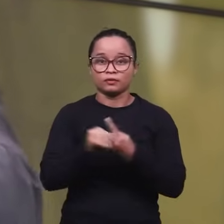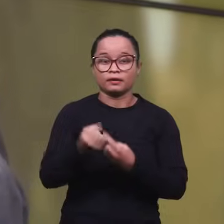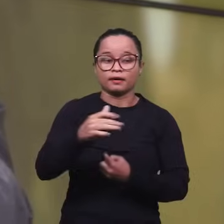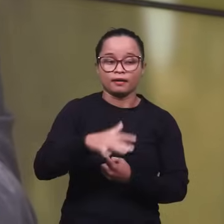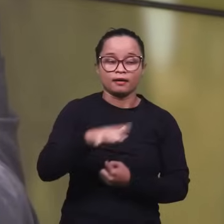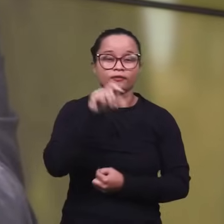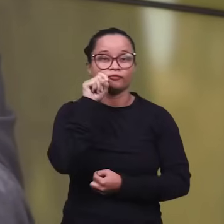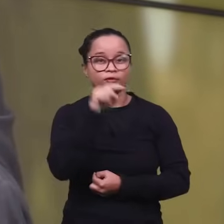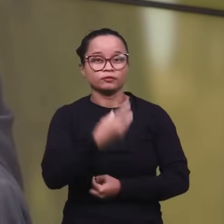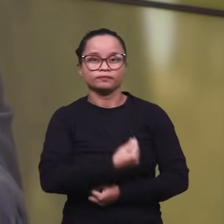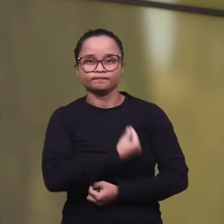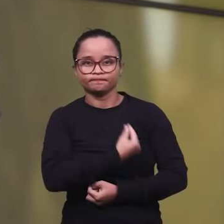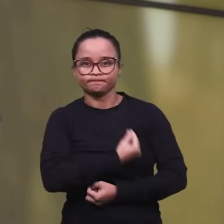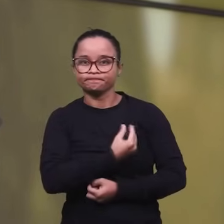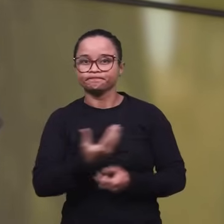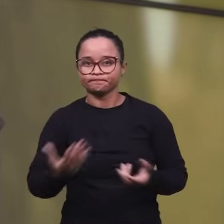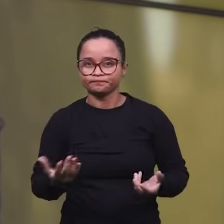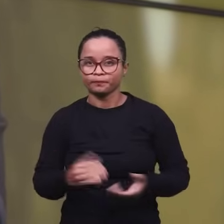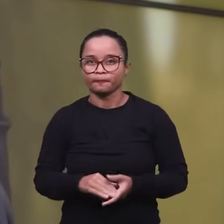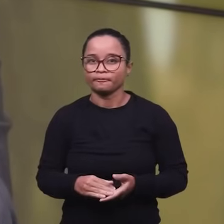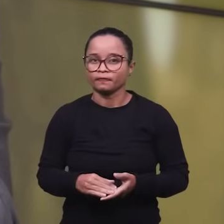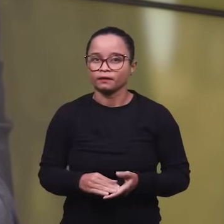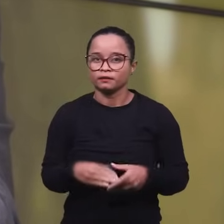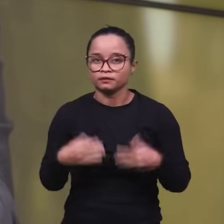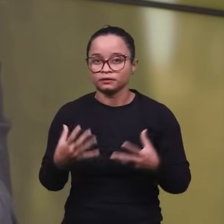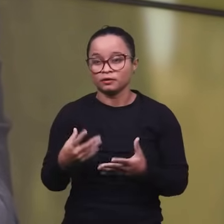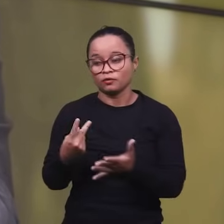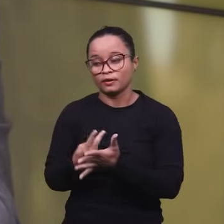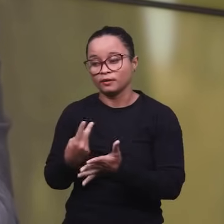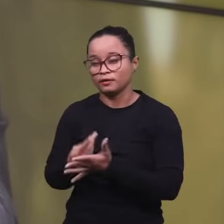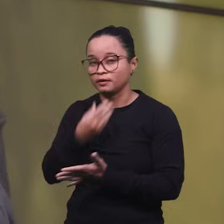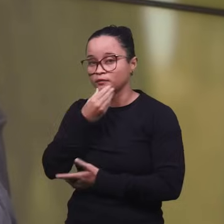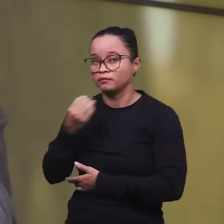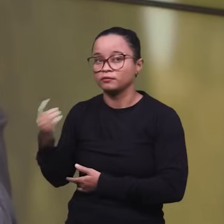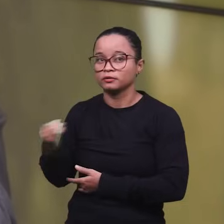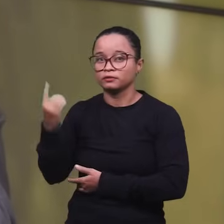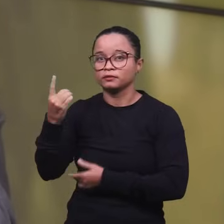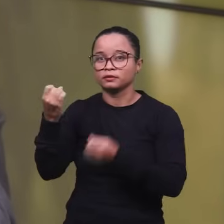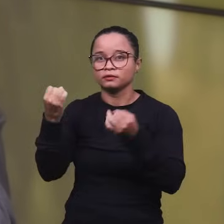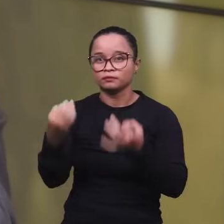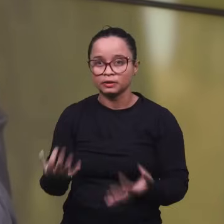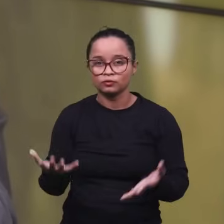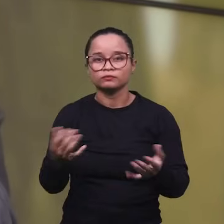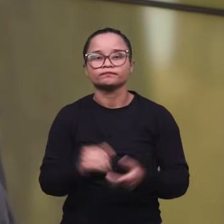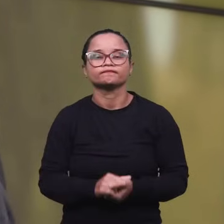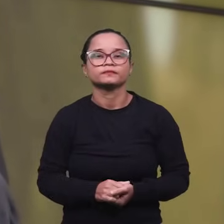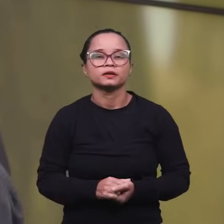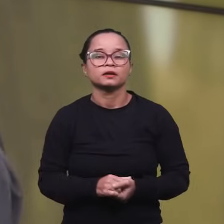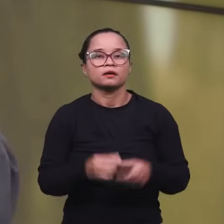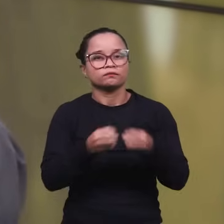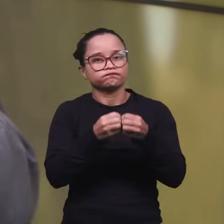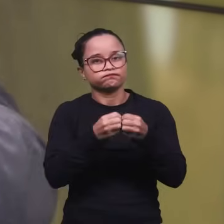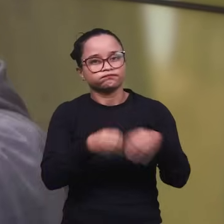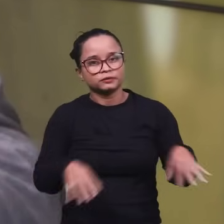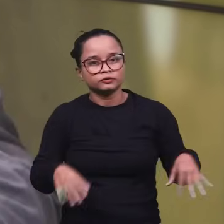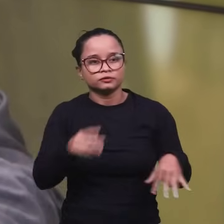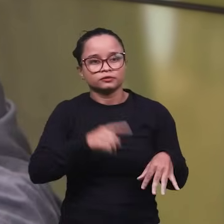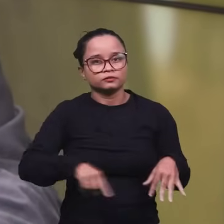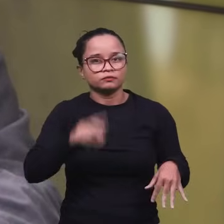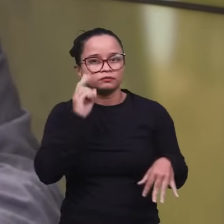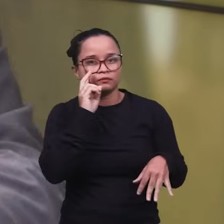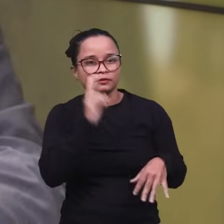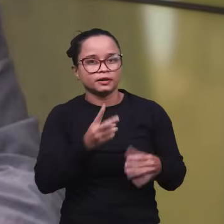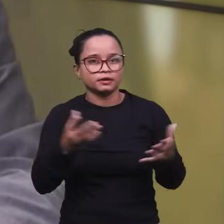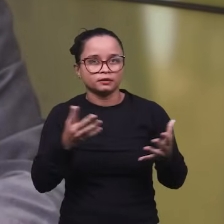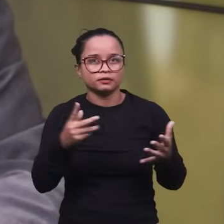para você. Então, esse erro de Davi, que bem relatado aí para o Fernando, é uma consequência da gente ver